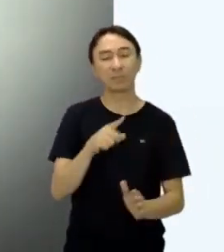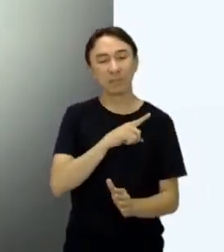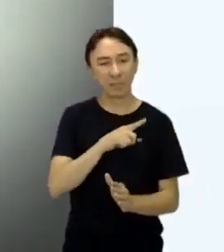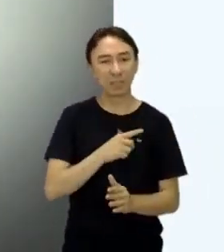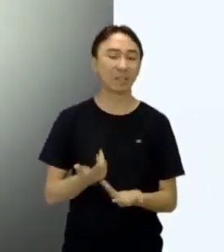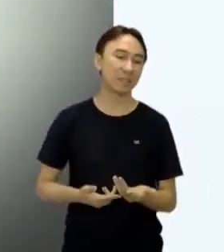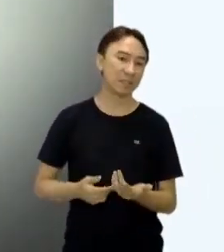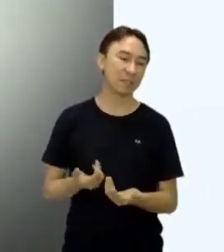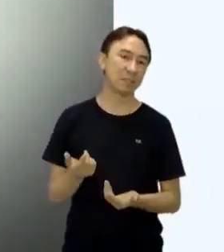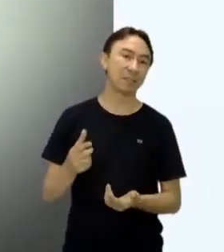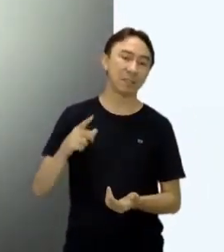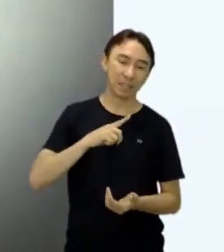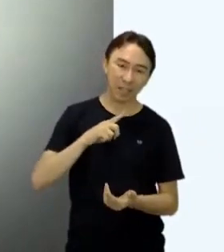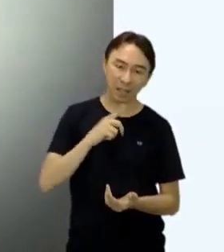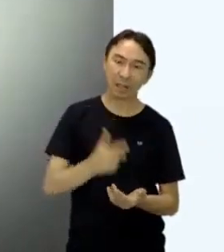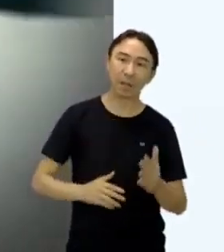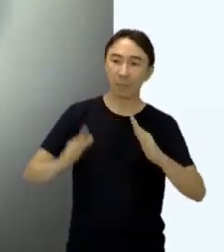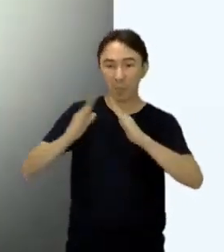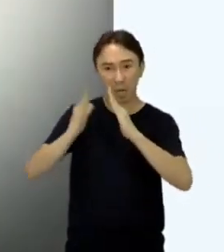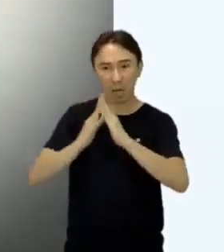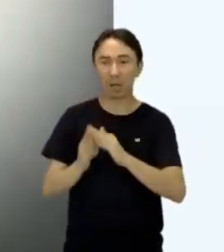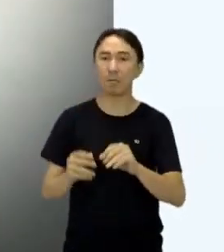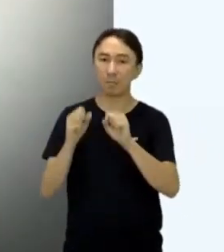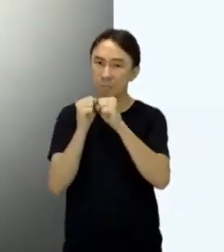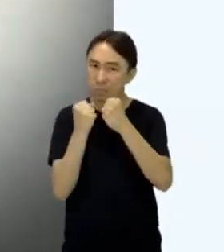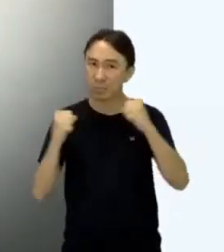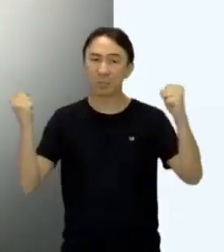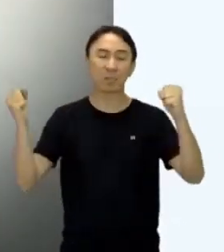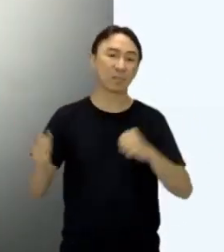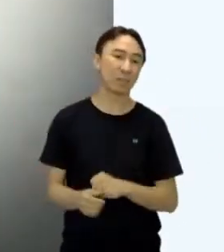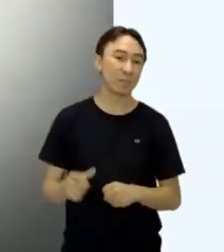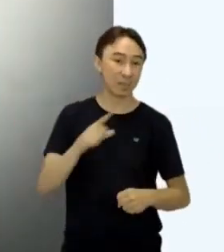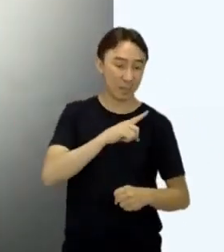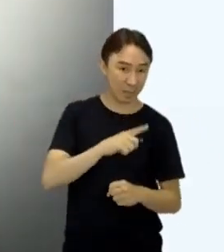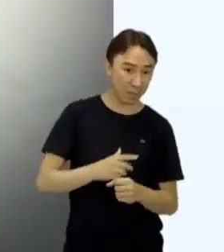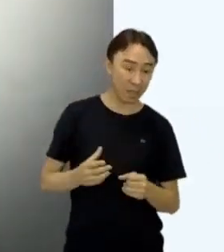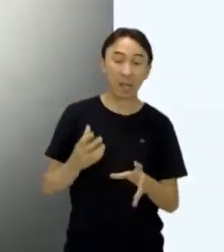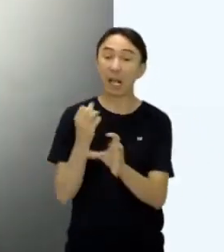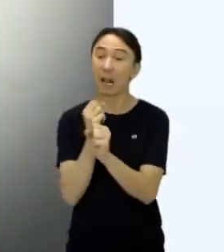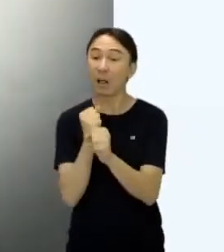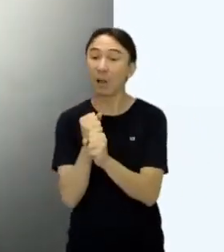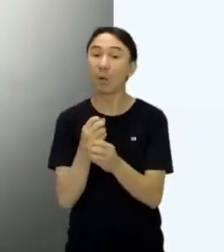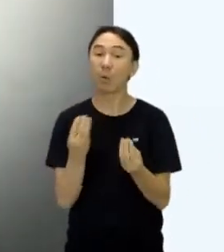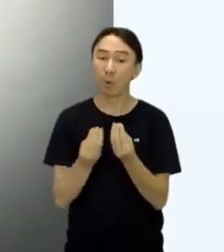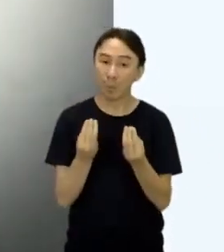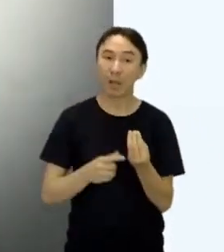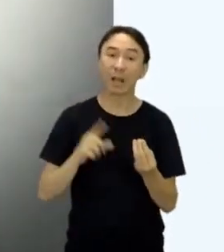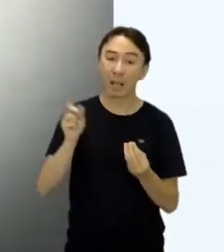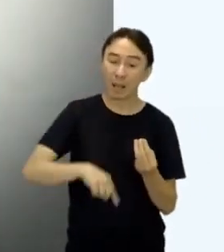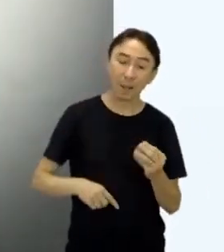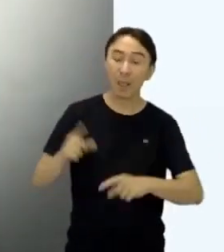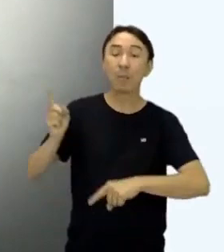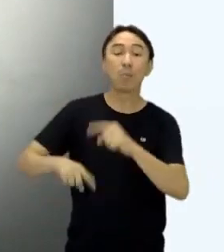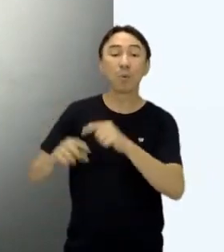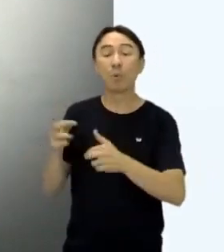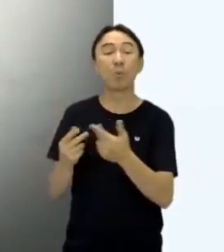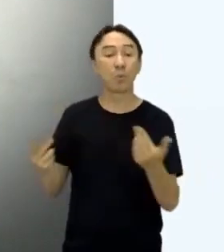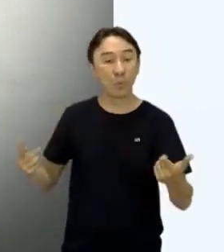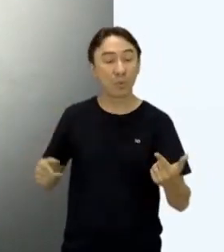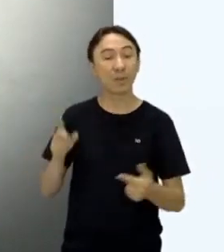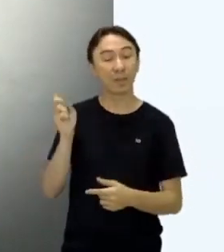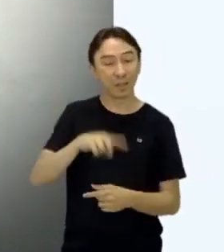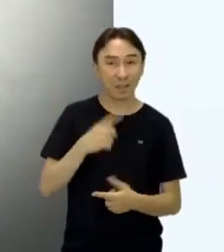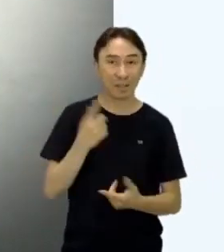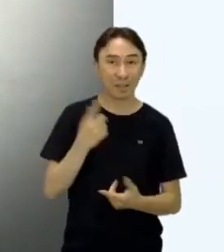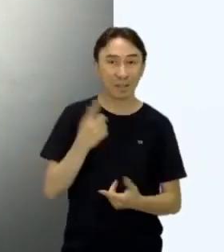um imóvel de luxo. Mas para evitar um duplo cálculo, só são considerados os produtos finais, ou seja, a matéria-prima